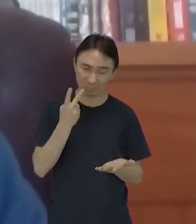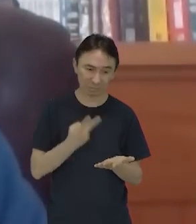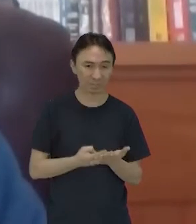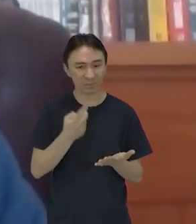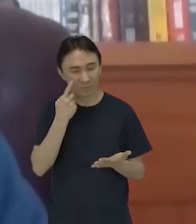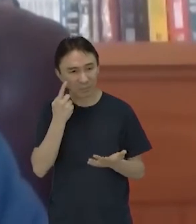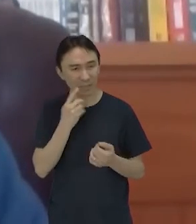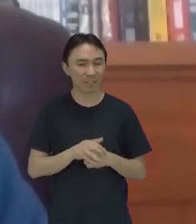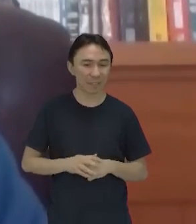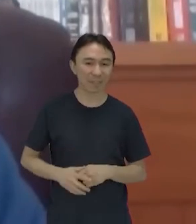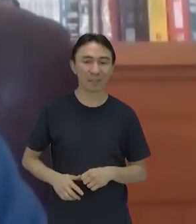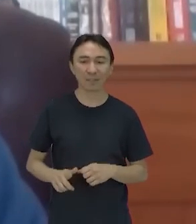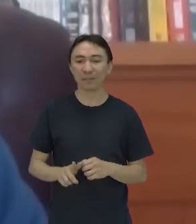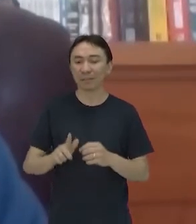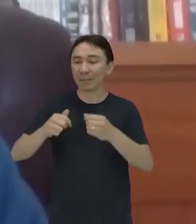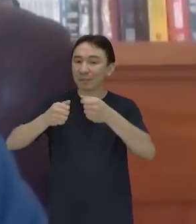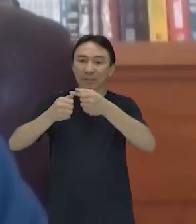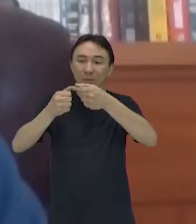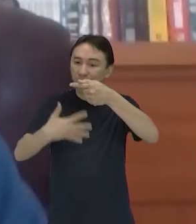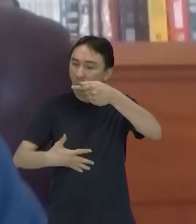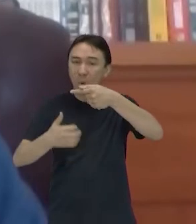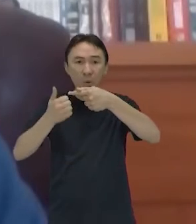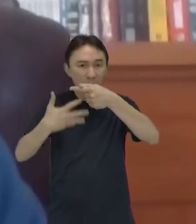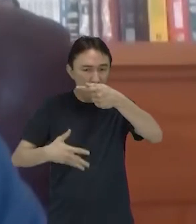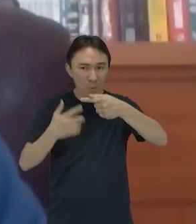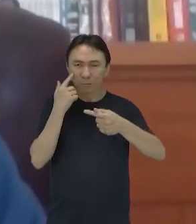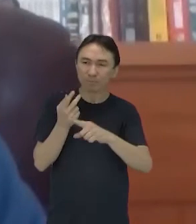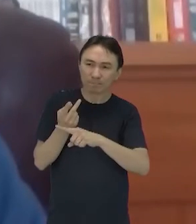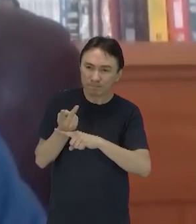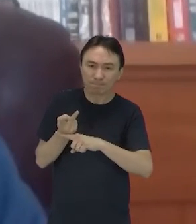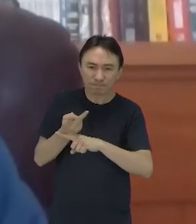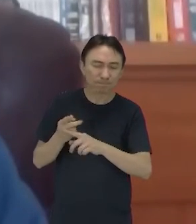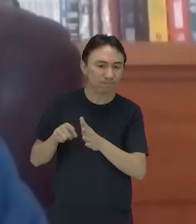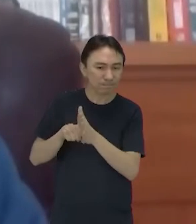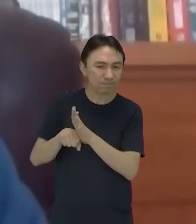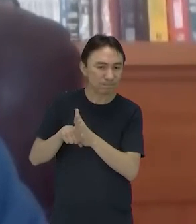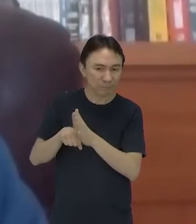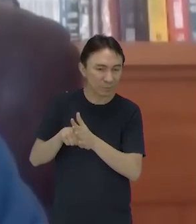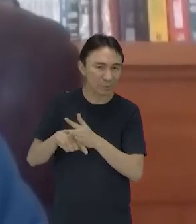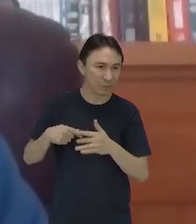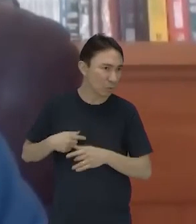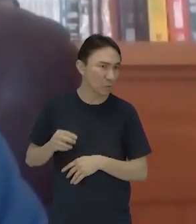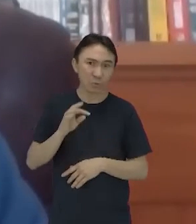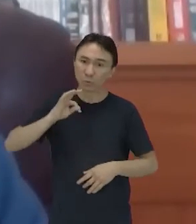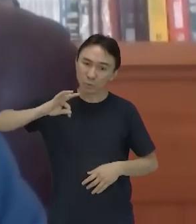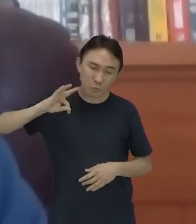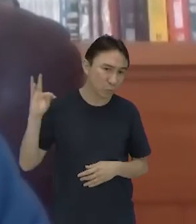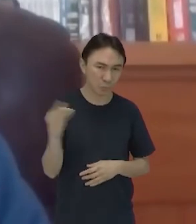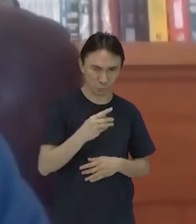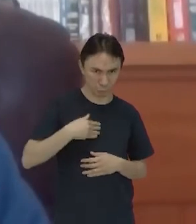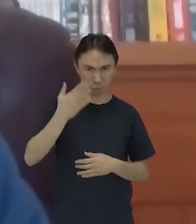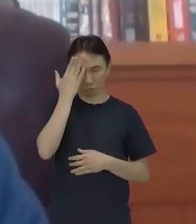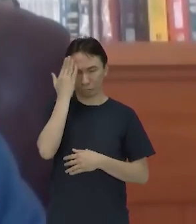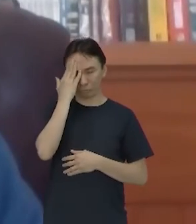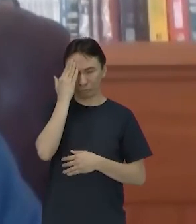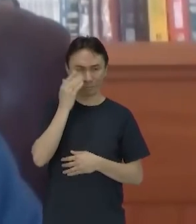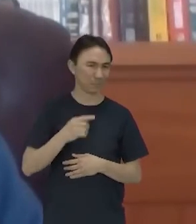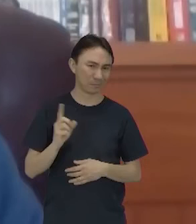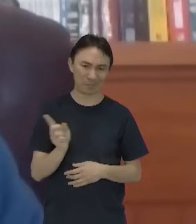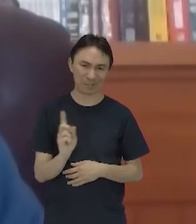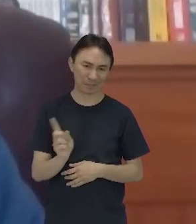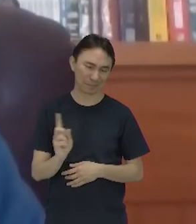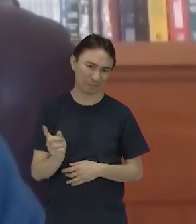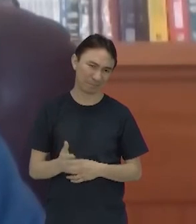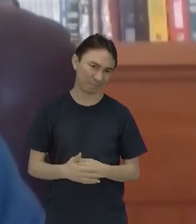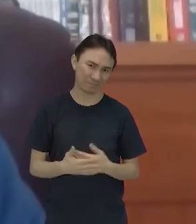no Google. Because I don't know everything. Eu não sei tudo. And I can't